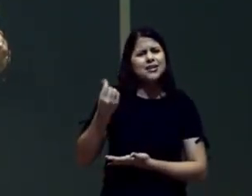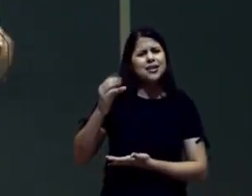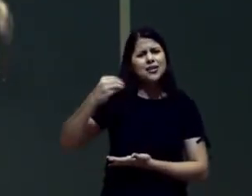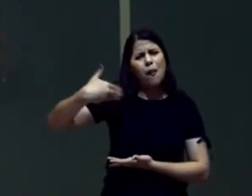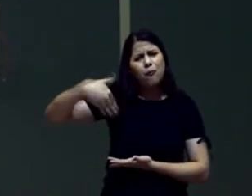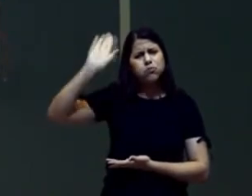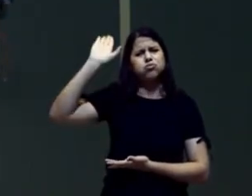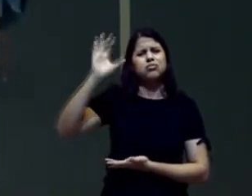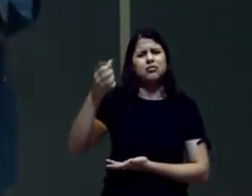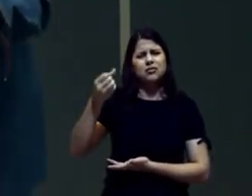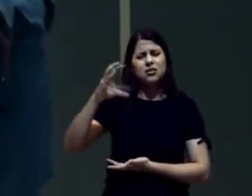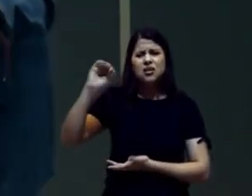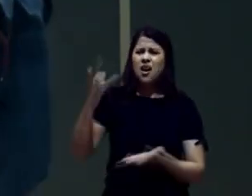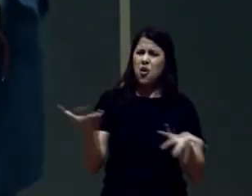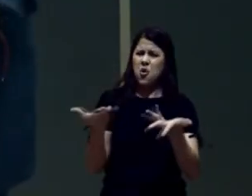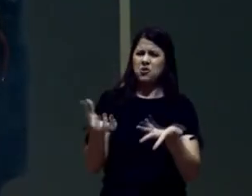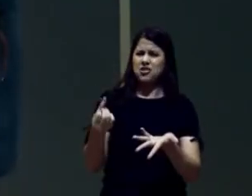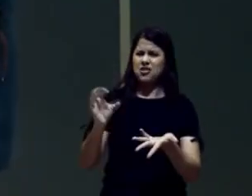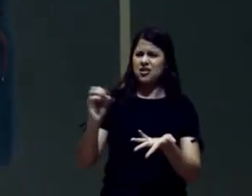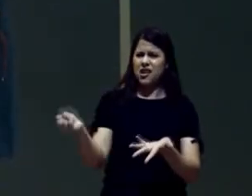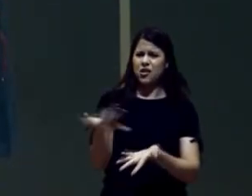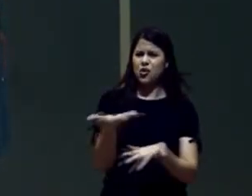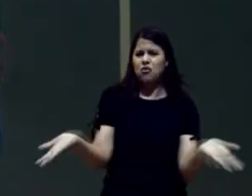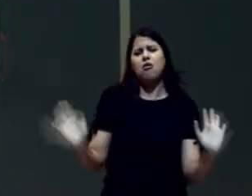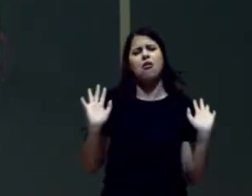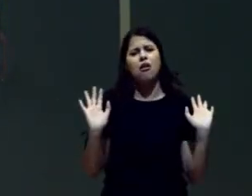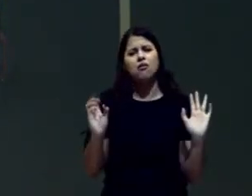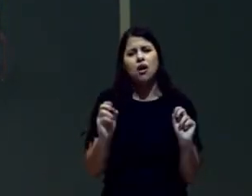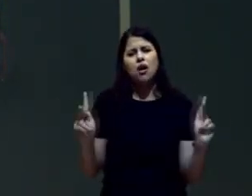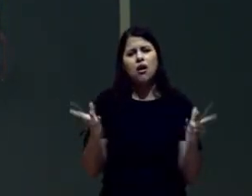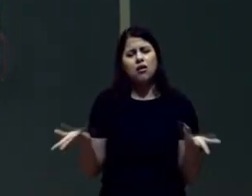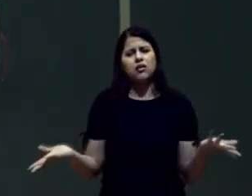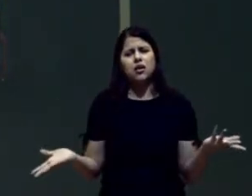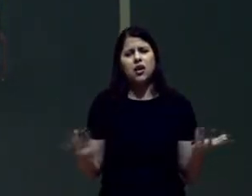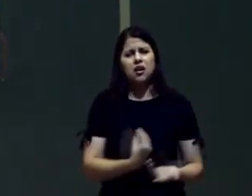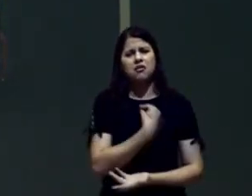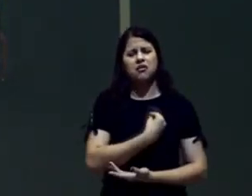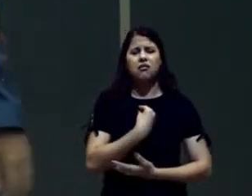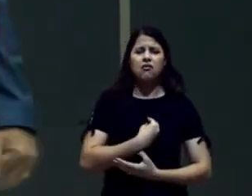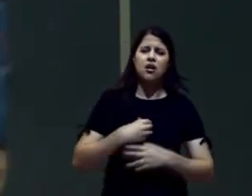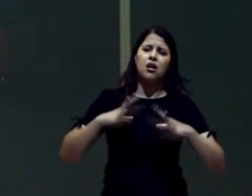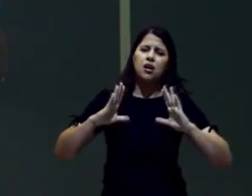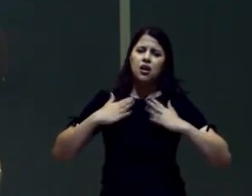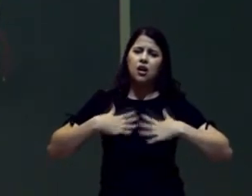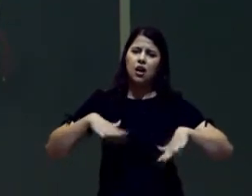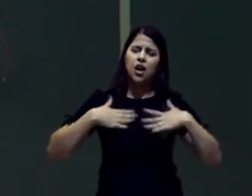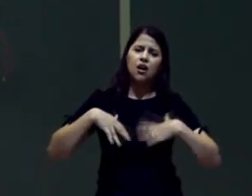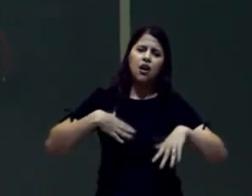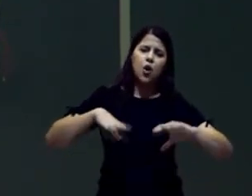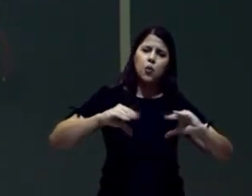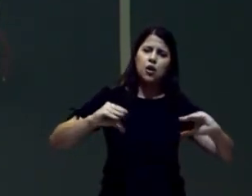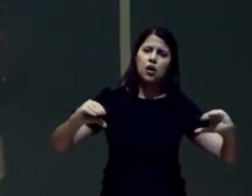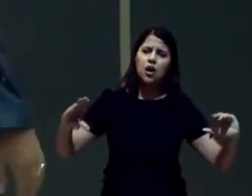60, pastor, 60 não é muita idade. 60 não é muita idade para quem passou a vida em um ambiente mais tranquilo. Mas para